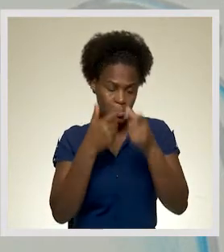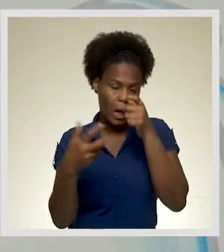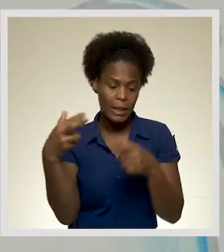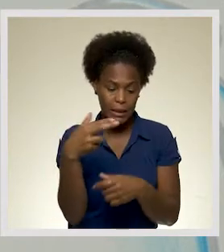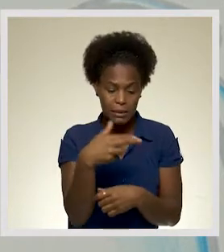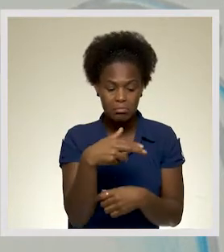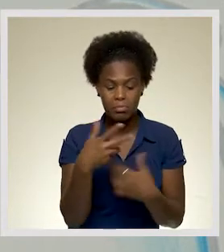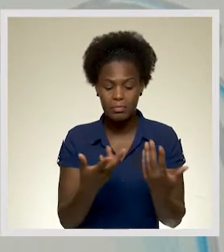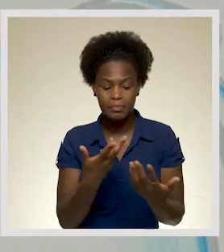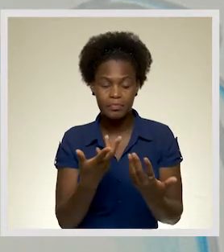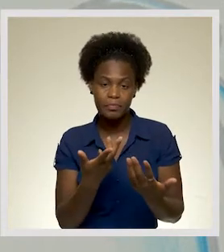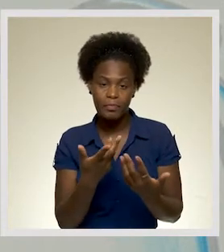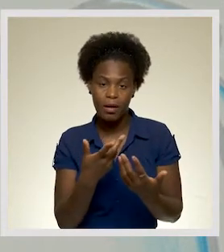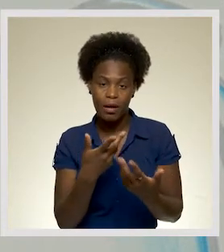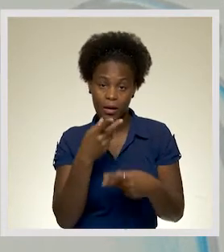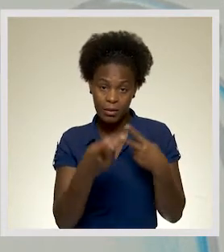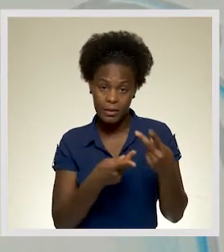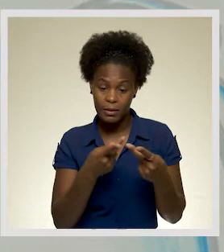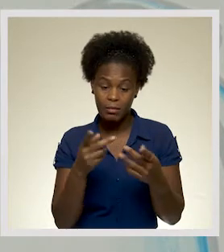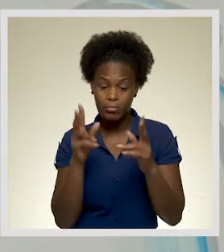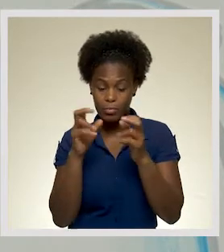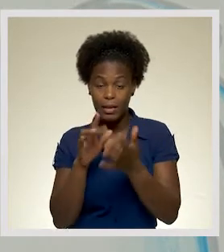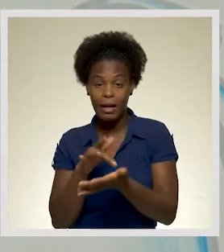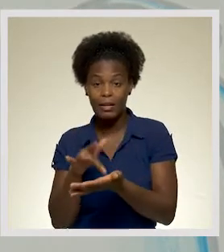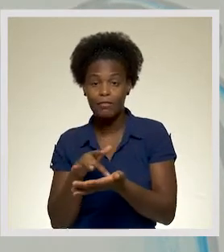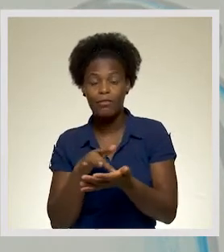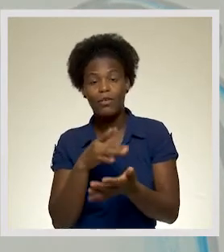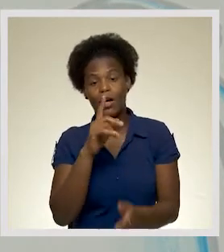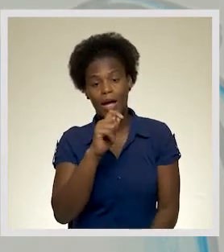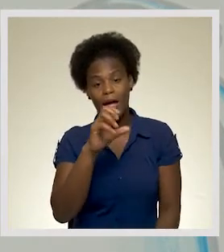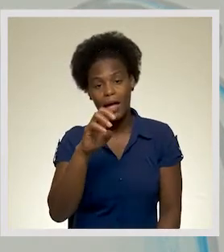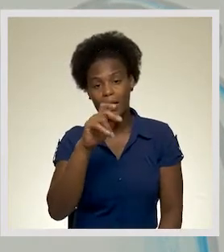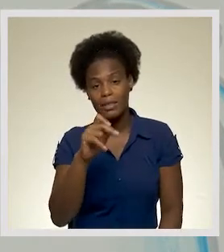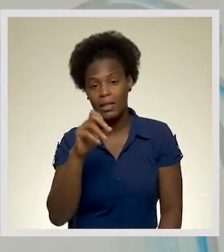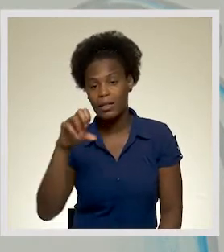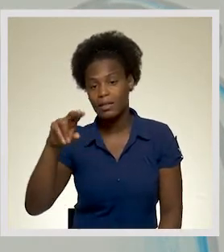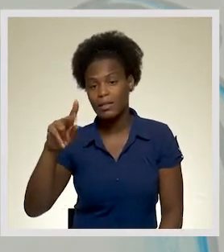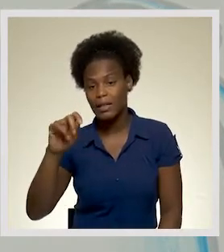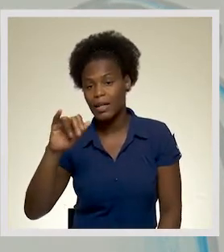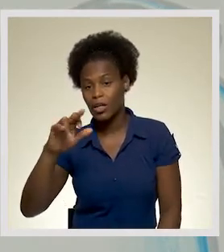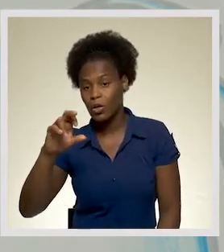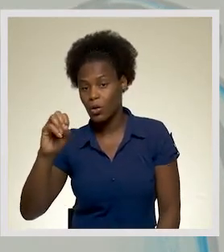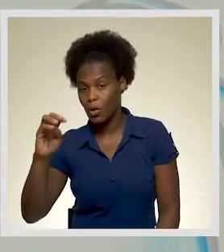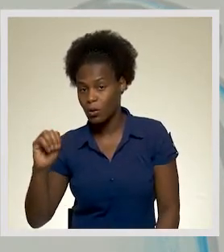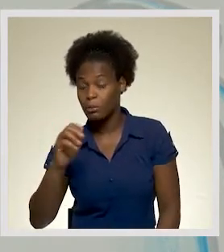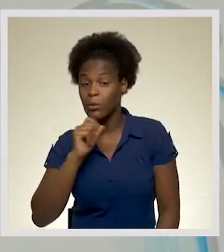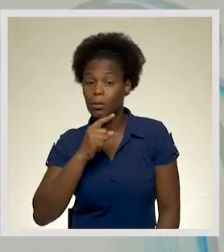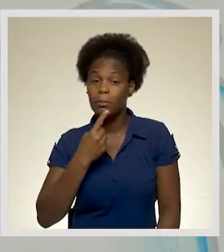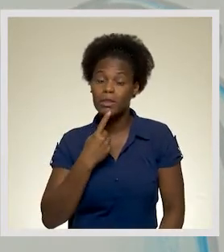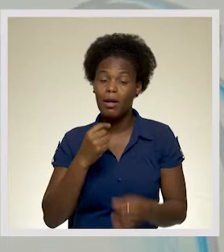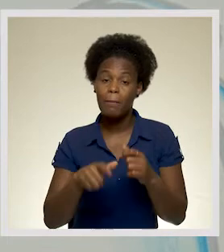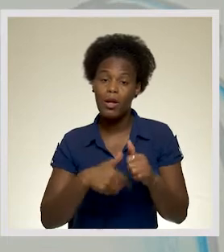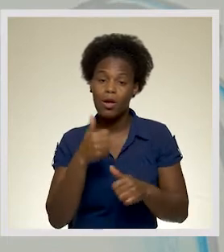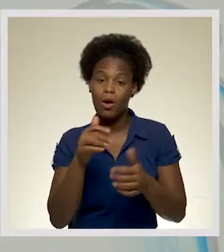e analistas literários da obra de Eça de Queiroz, para podermos perceber melhor a sua grande obra